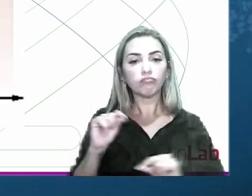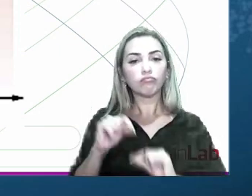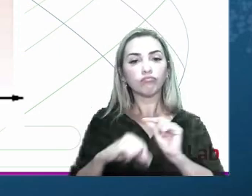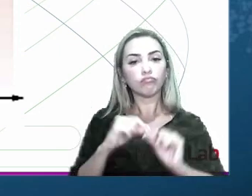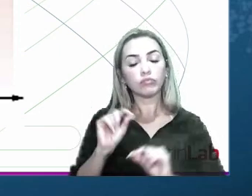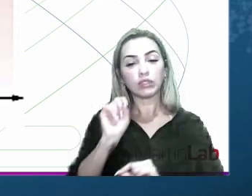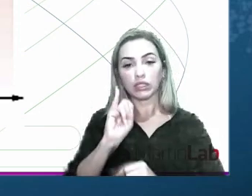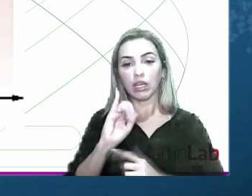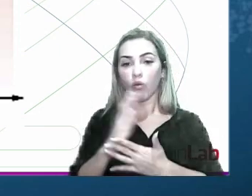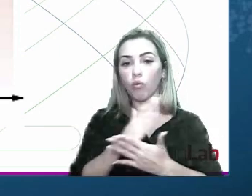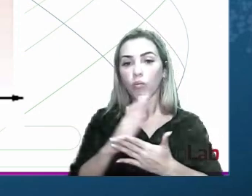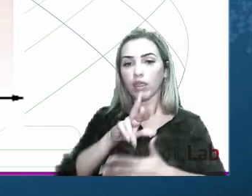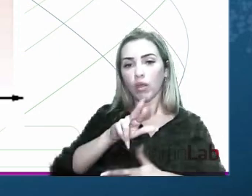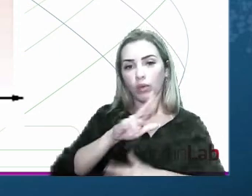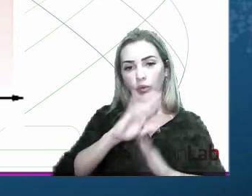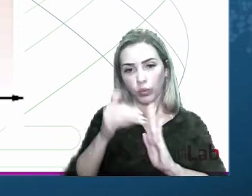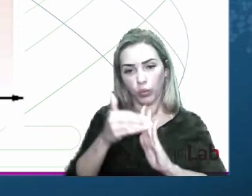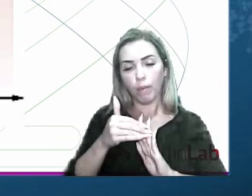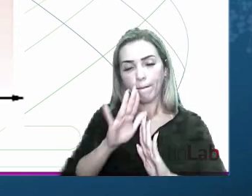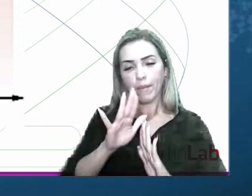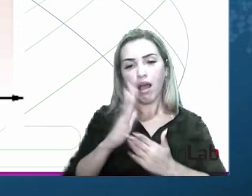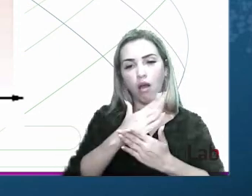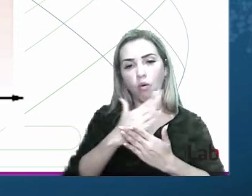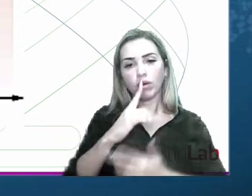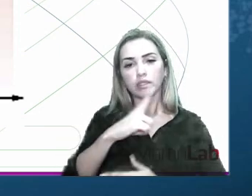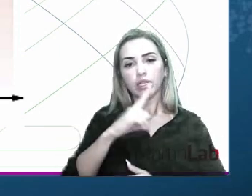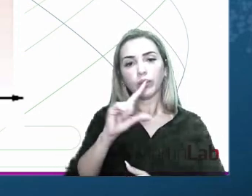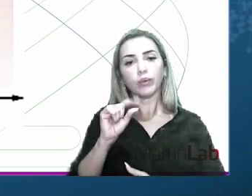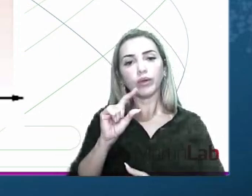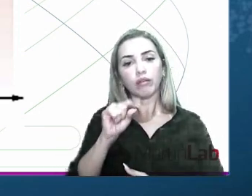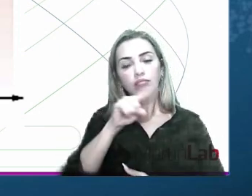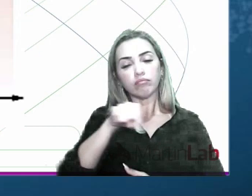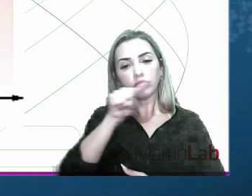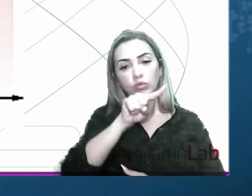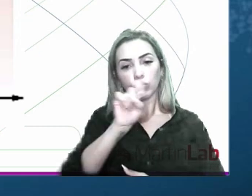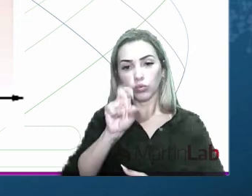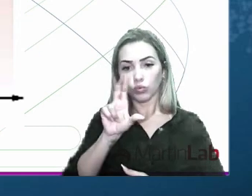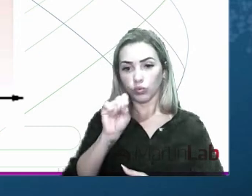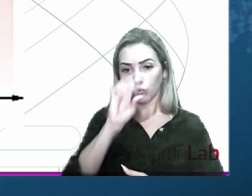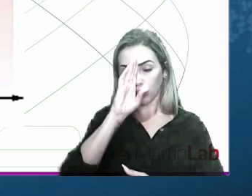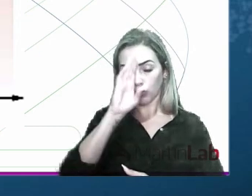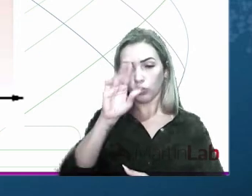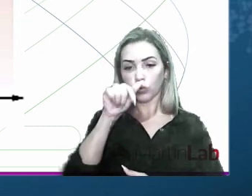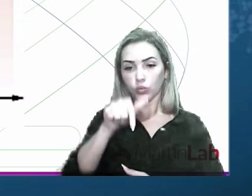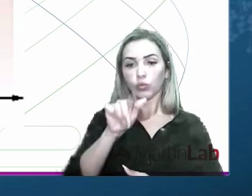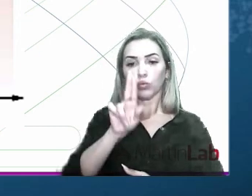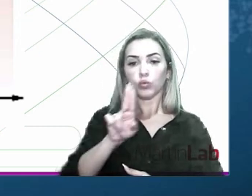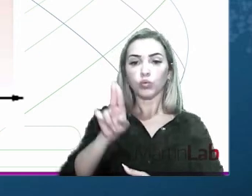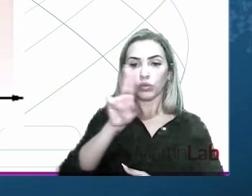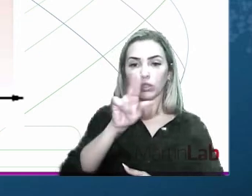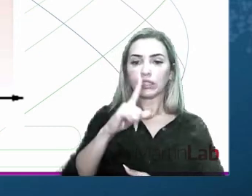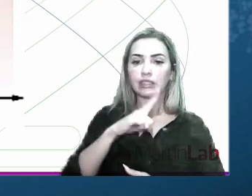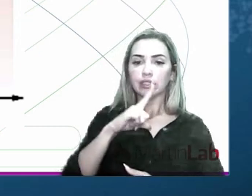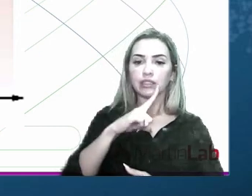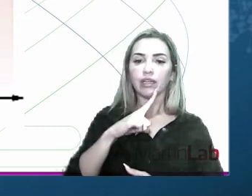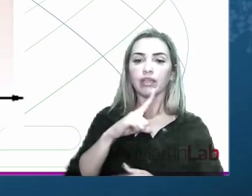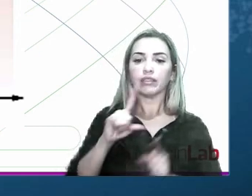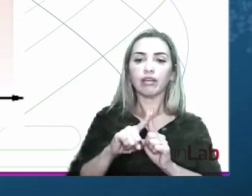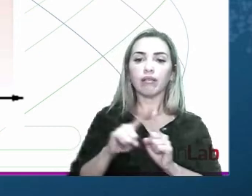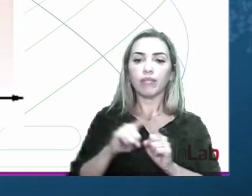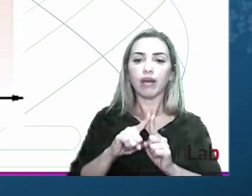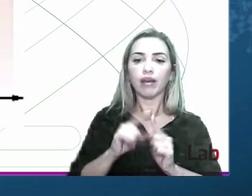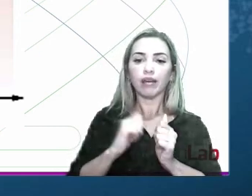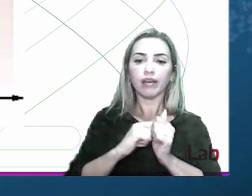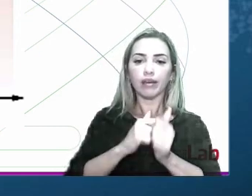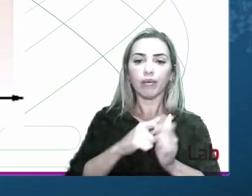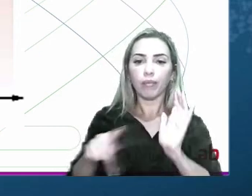não, algumas, se não todas, a gente vai ter isso para o SUS, e tem um uso canônico das